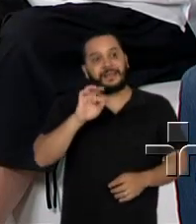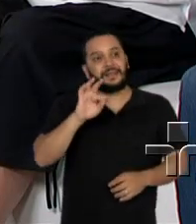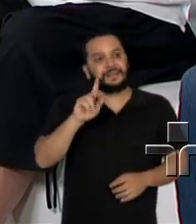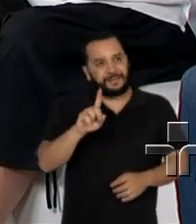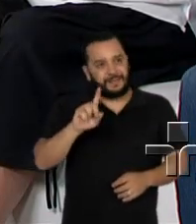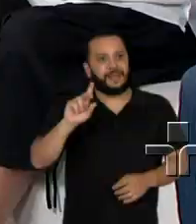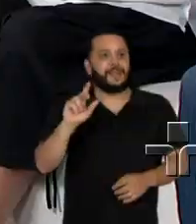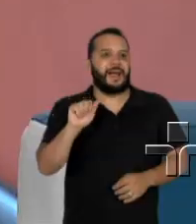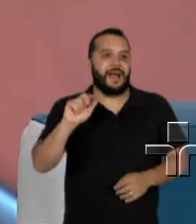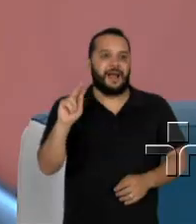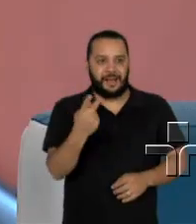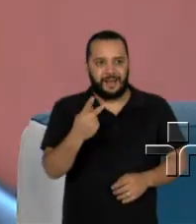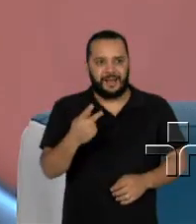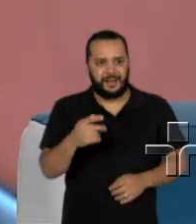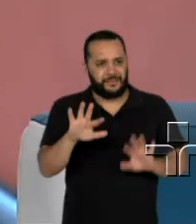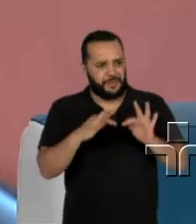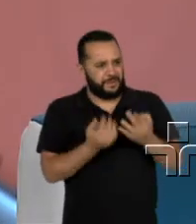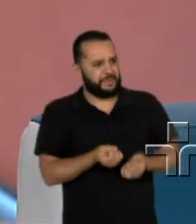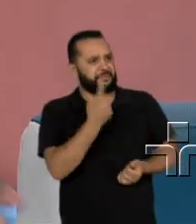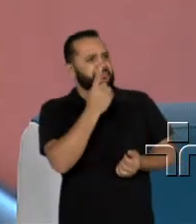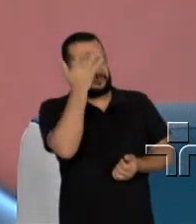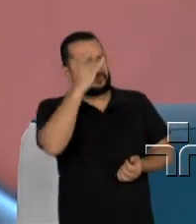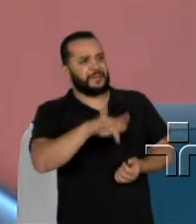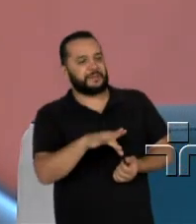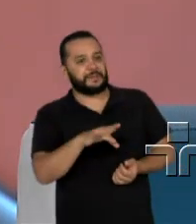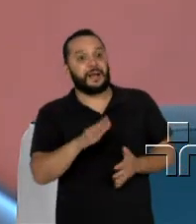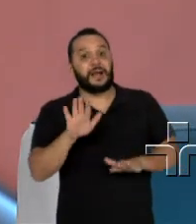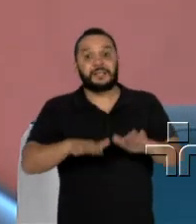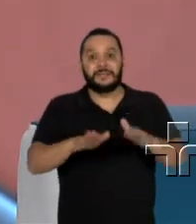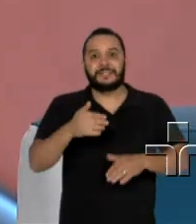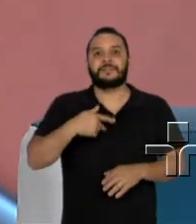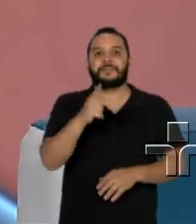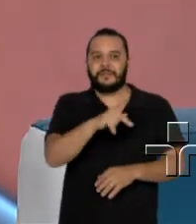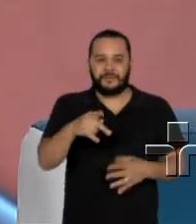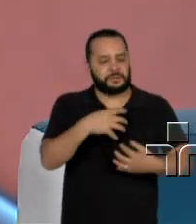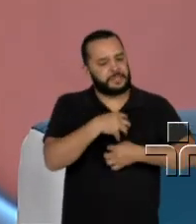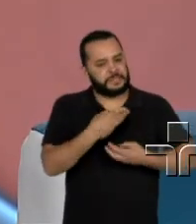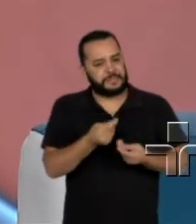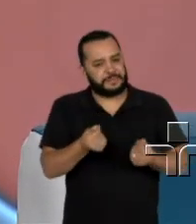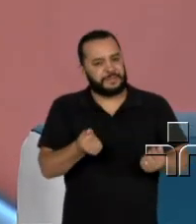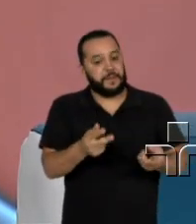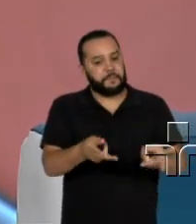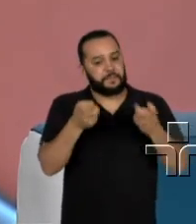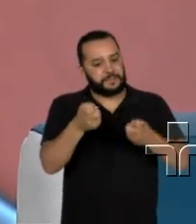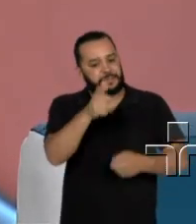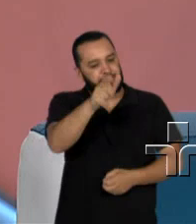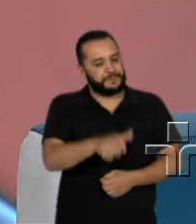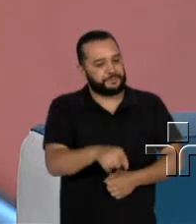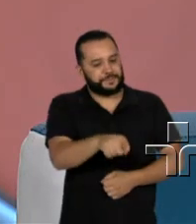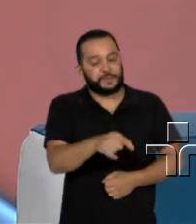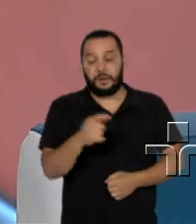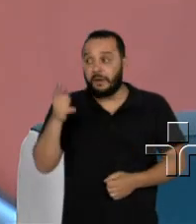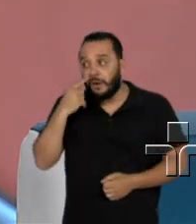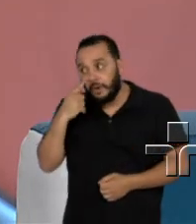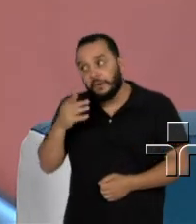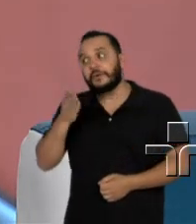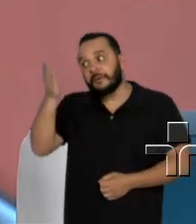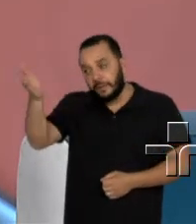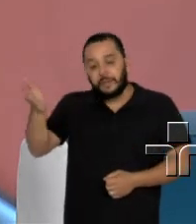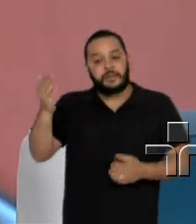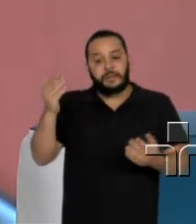físico nossa mente nossa alma fica completamente exposta então os professores têm essa sensibilidade hora aconselha passar